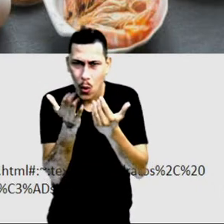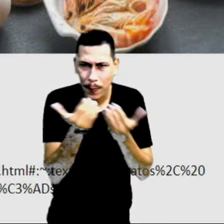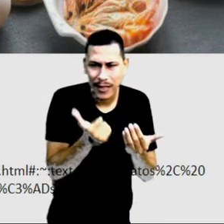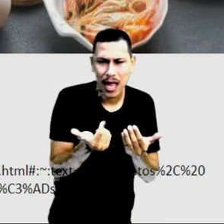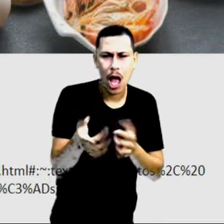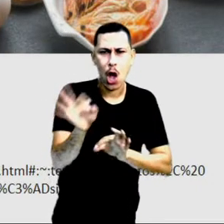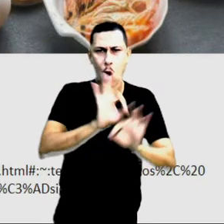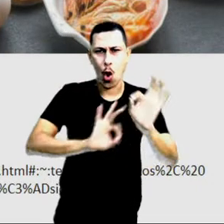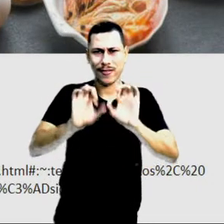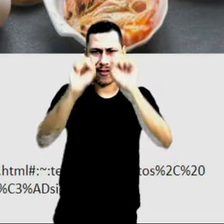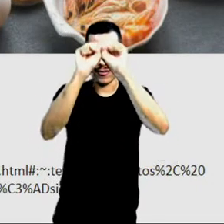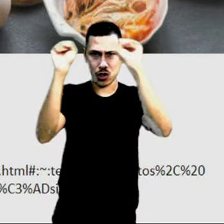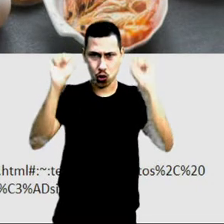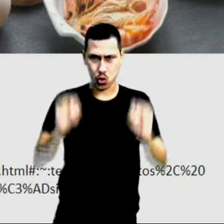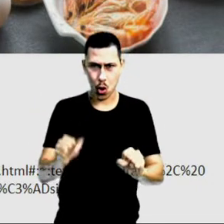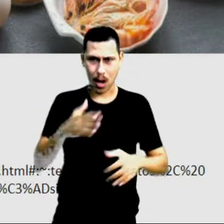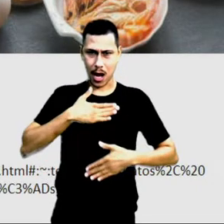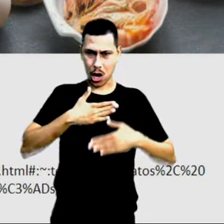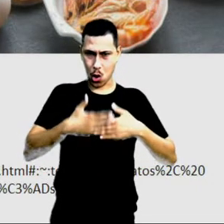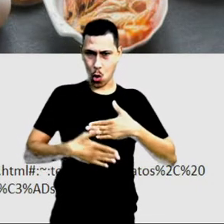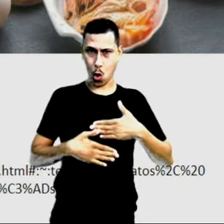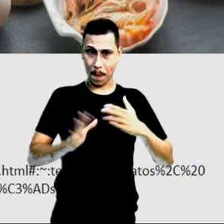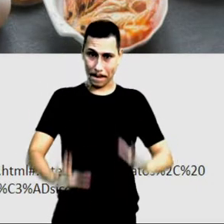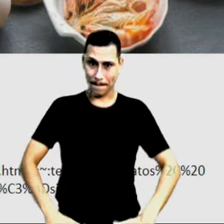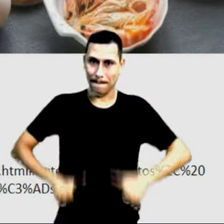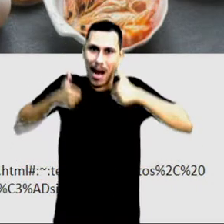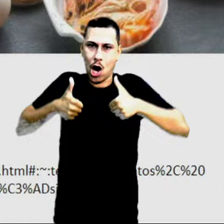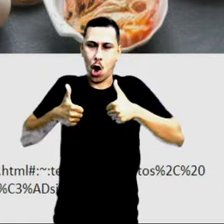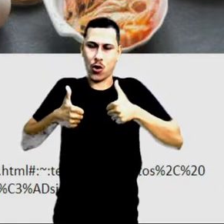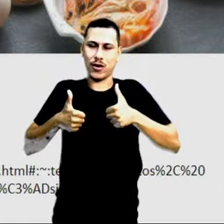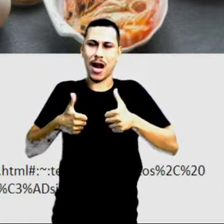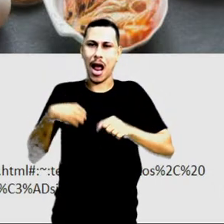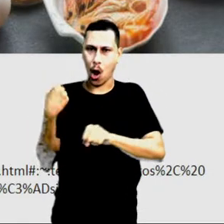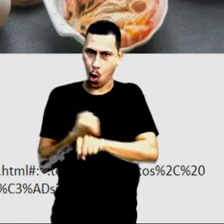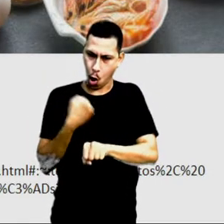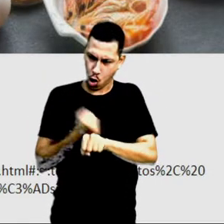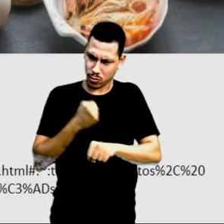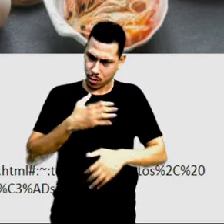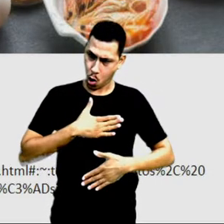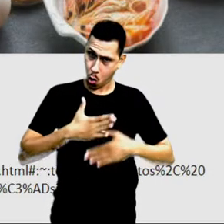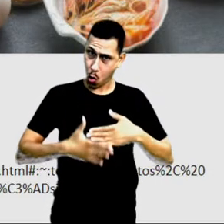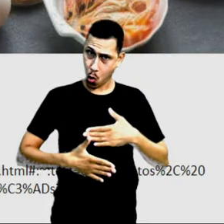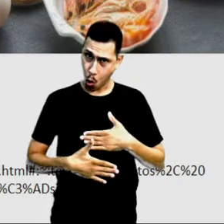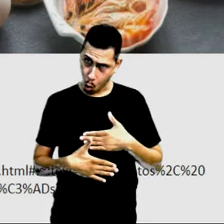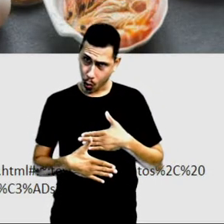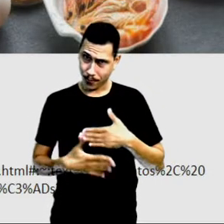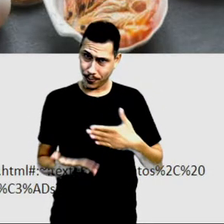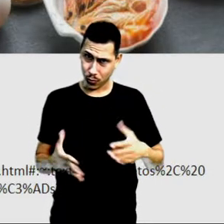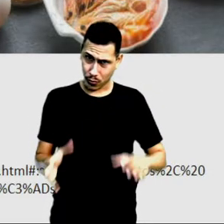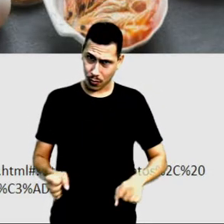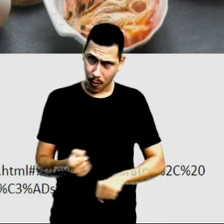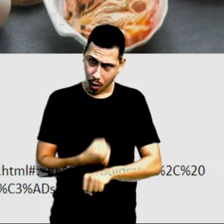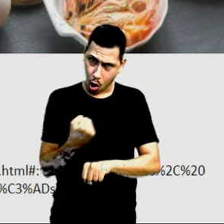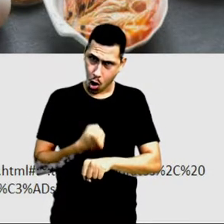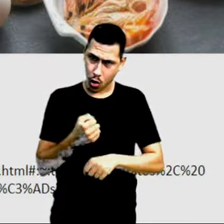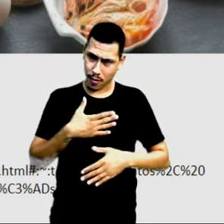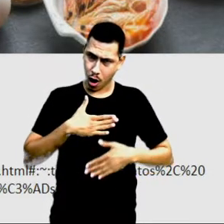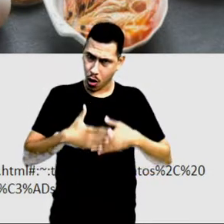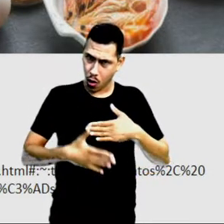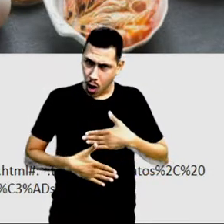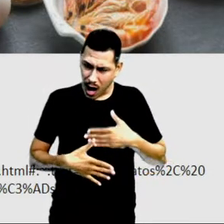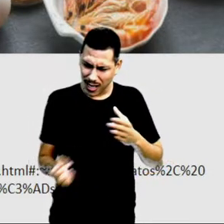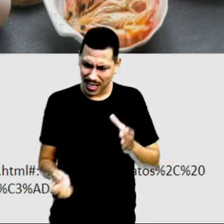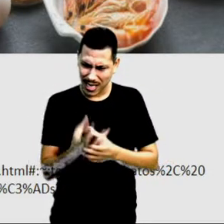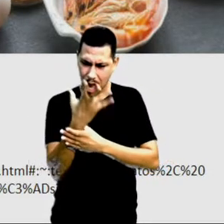das células do corpo humano. Elas são importantes também para a construção e manutenção dos tecidos, formação